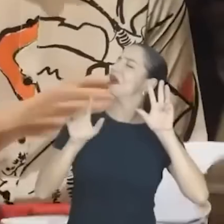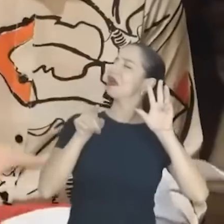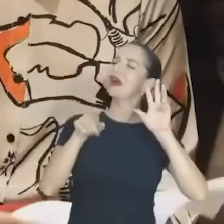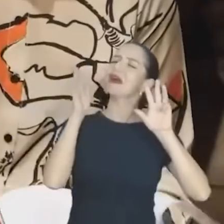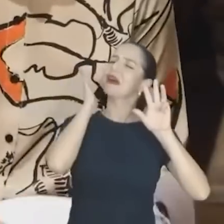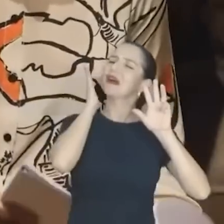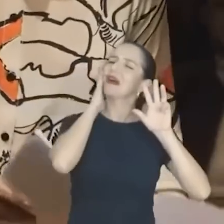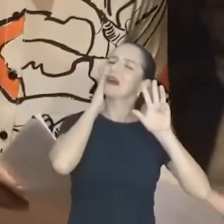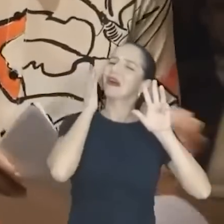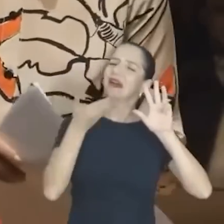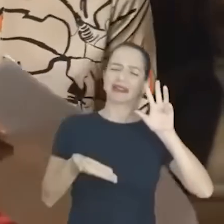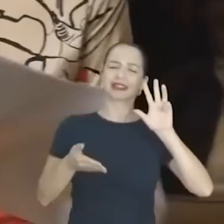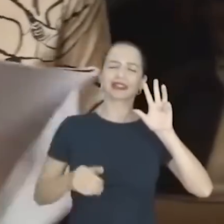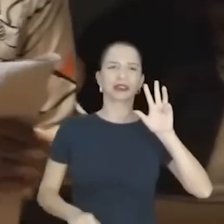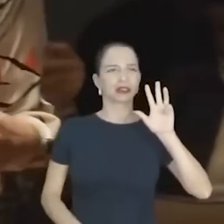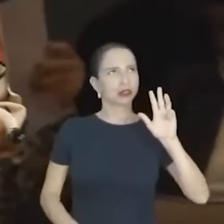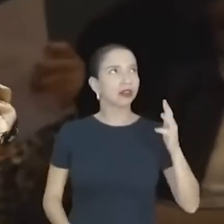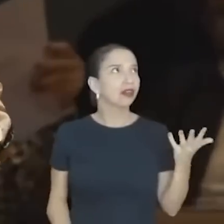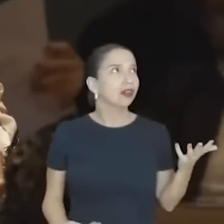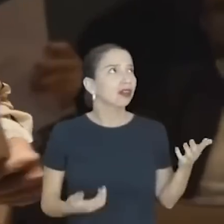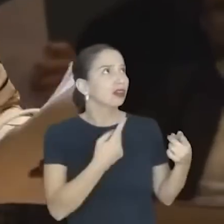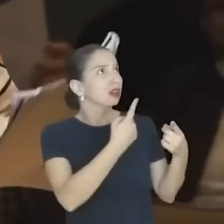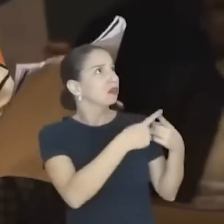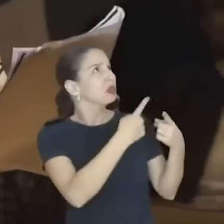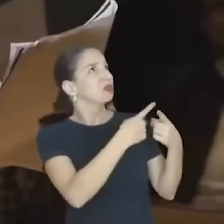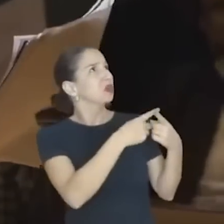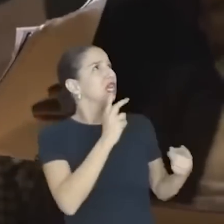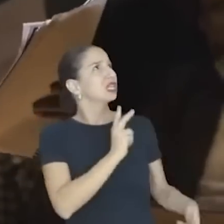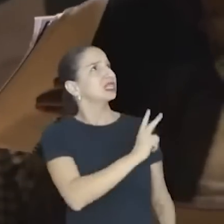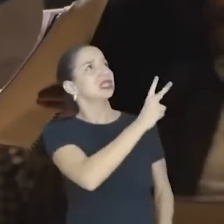que sempre o Lula?